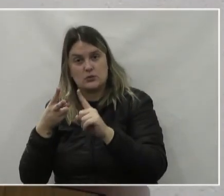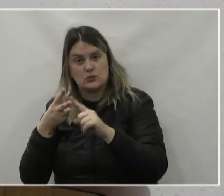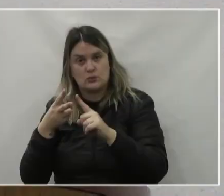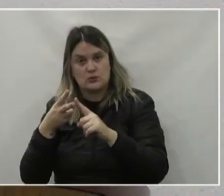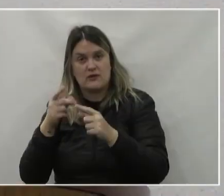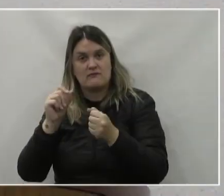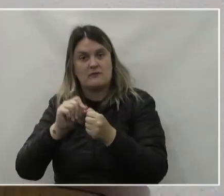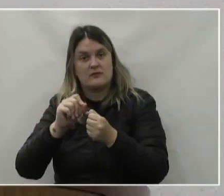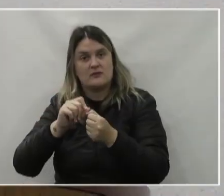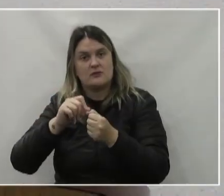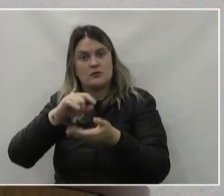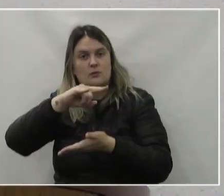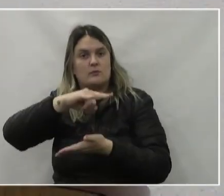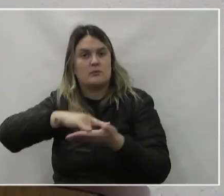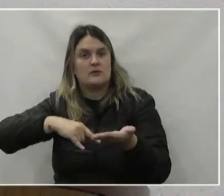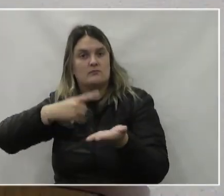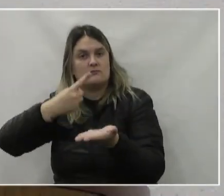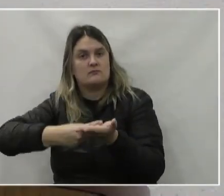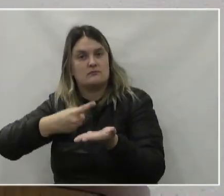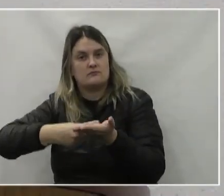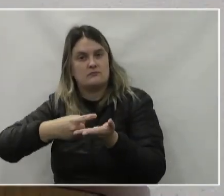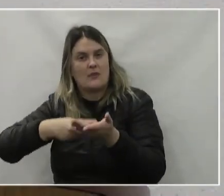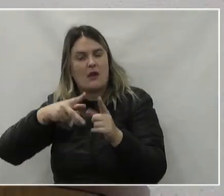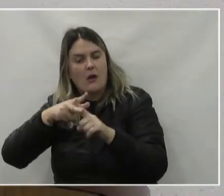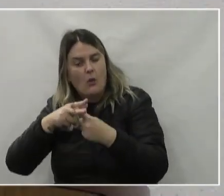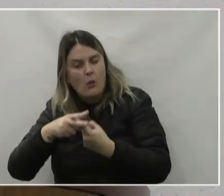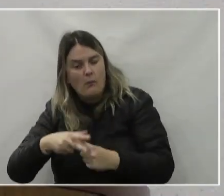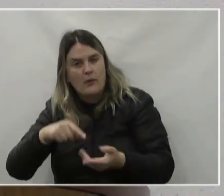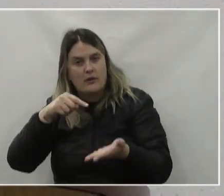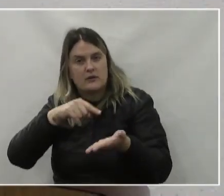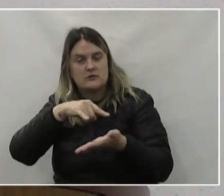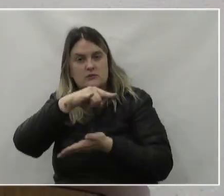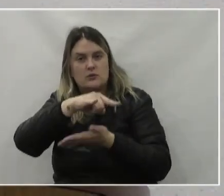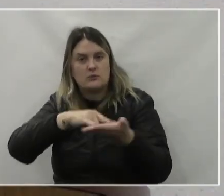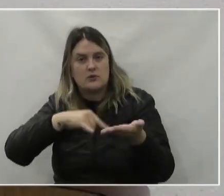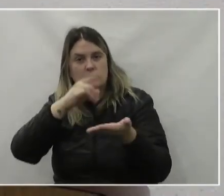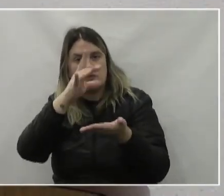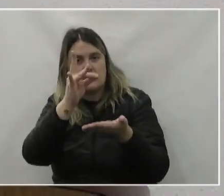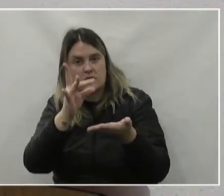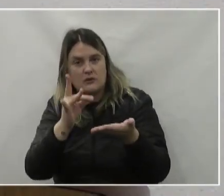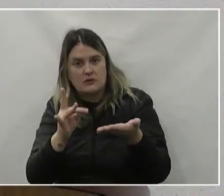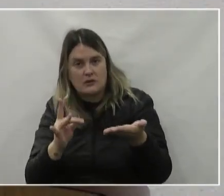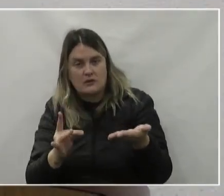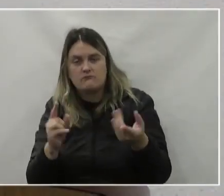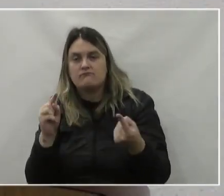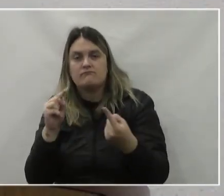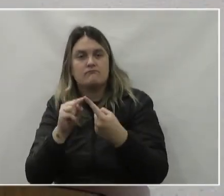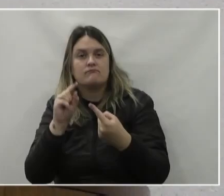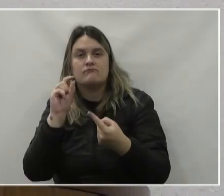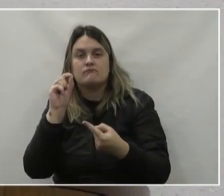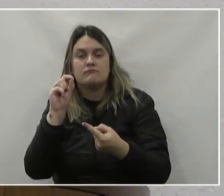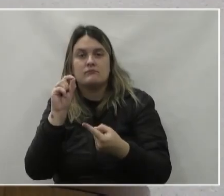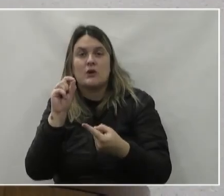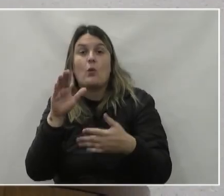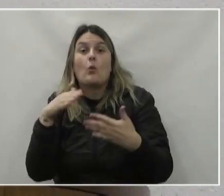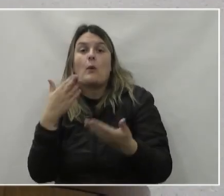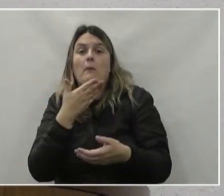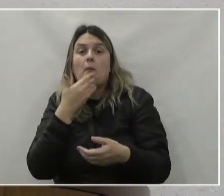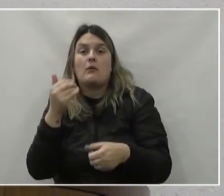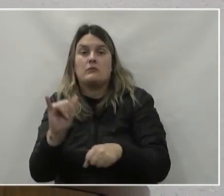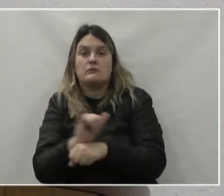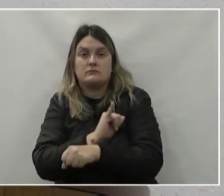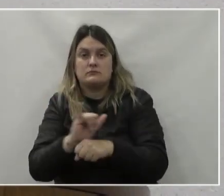de acordo, fazer um ajustamento daqueles termos do contrato, com o objetivo de achar a melhor